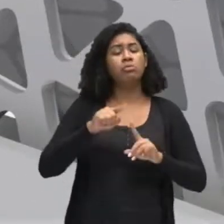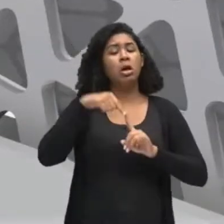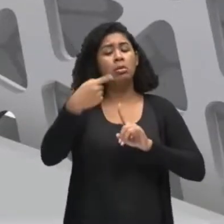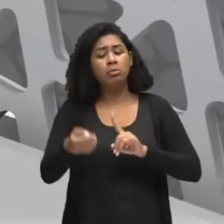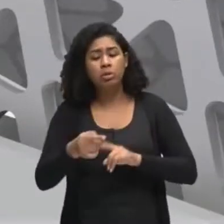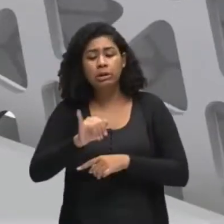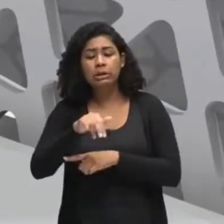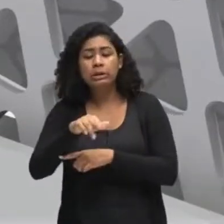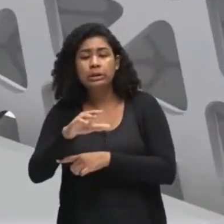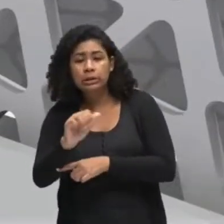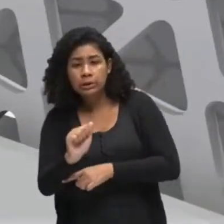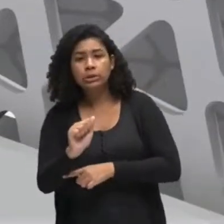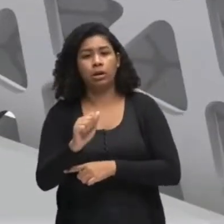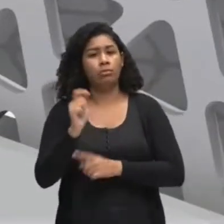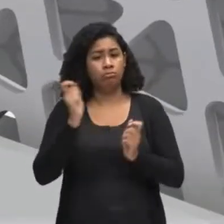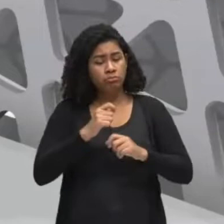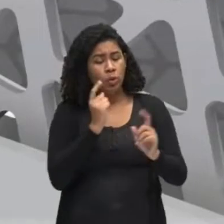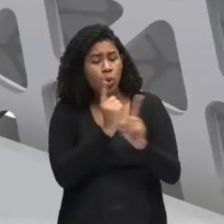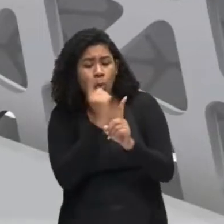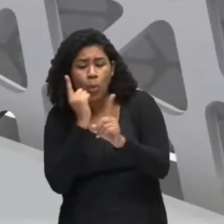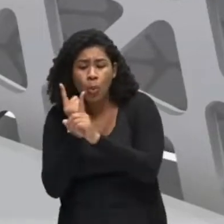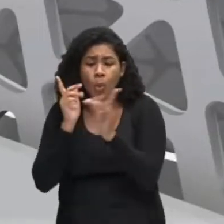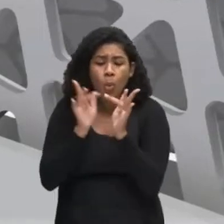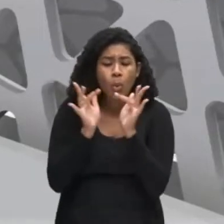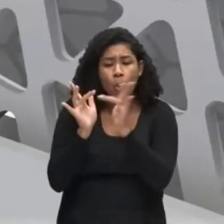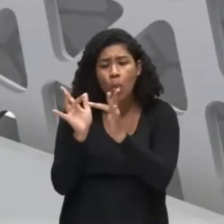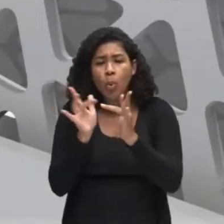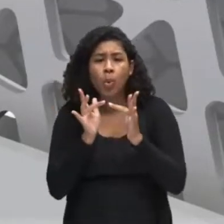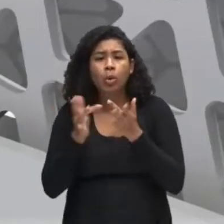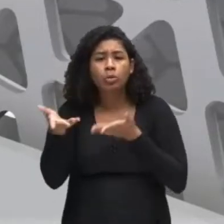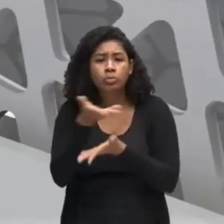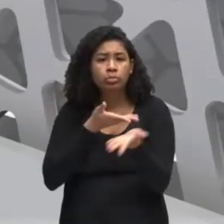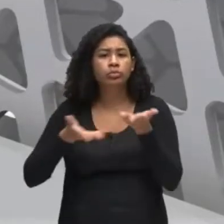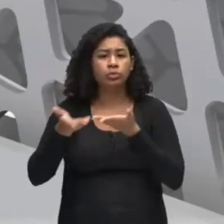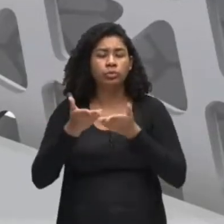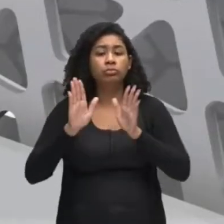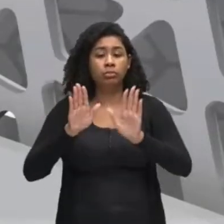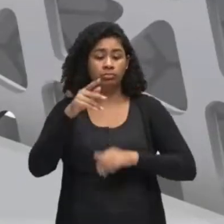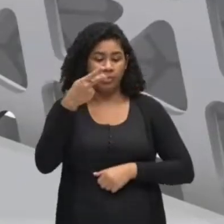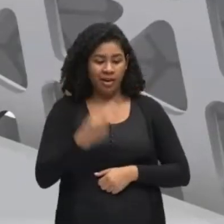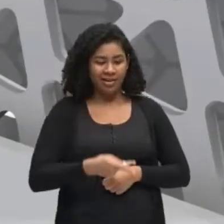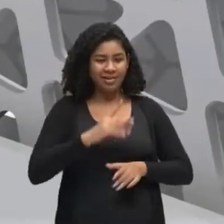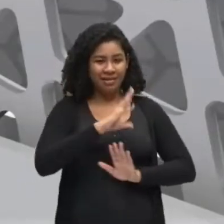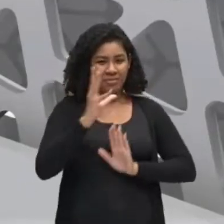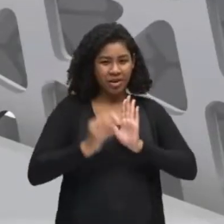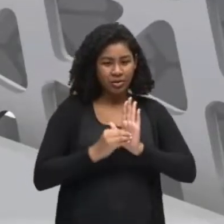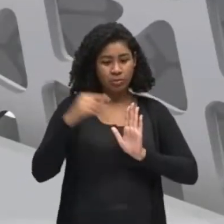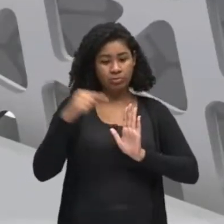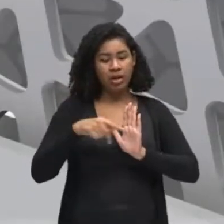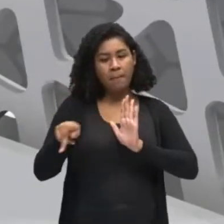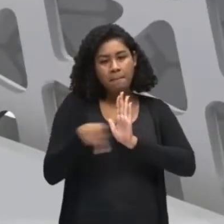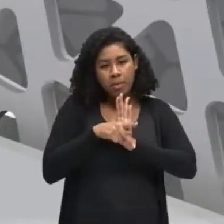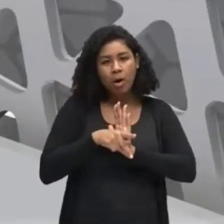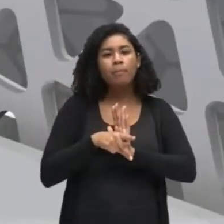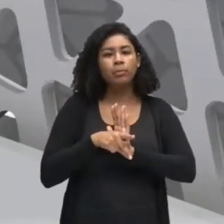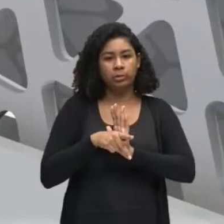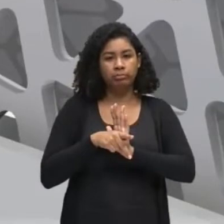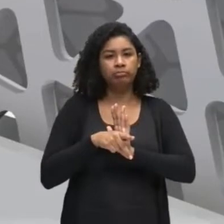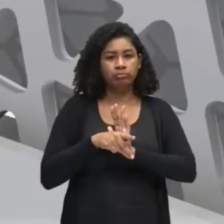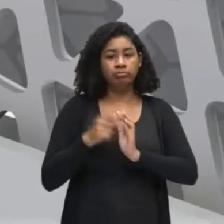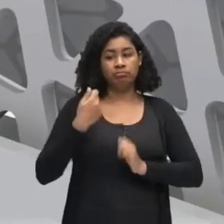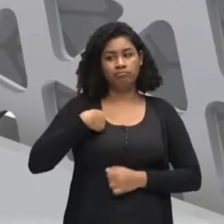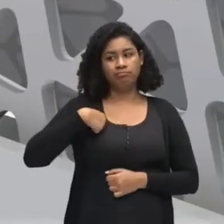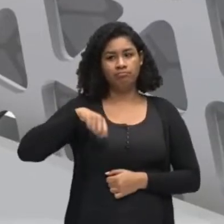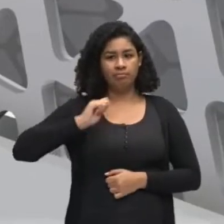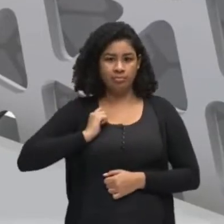amazônica, ela estava dentro da ideia de divisão para a coroa espanhola. Os portugueses